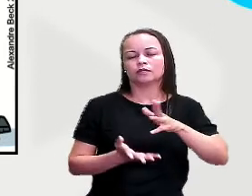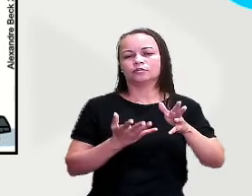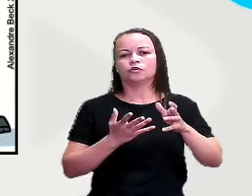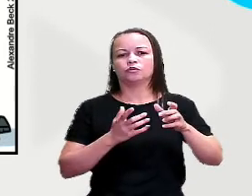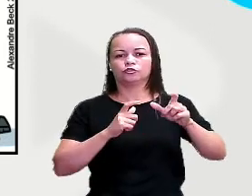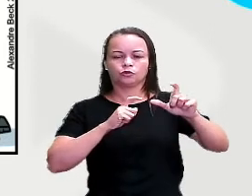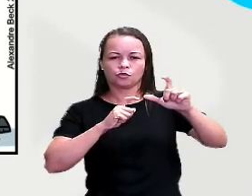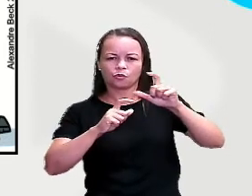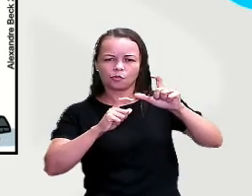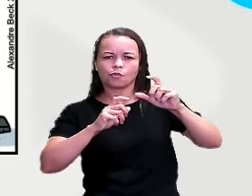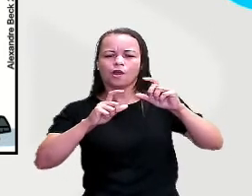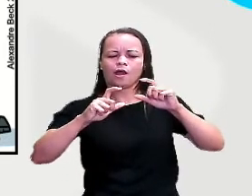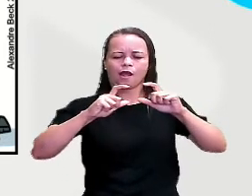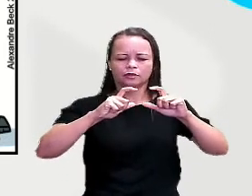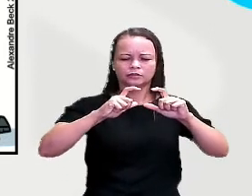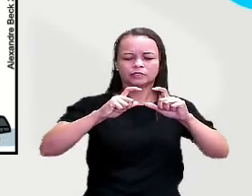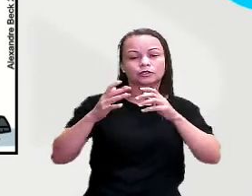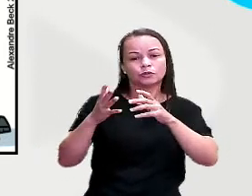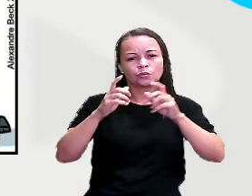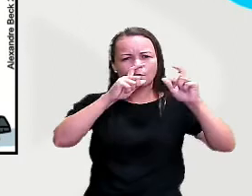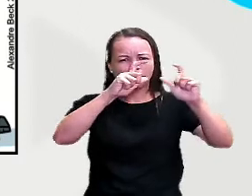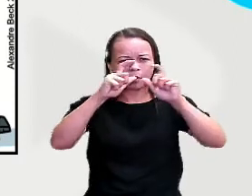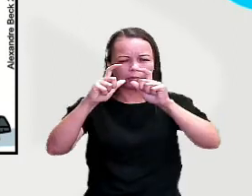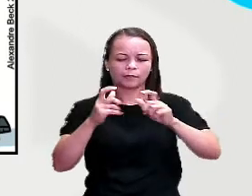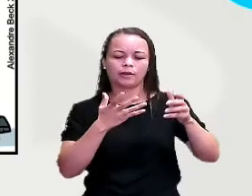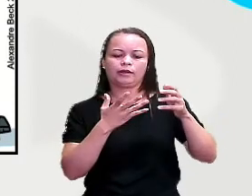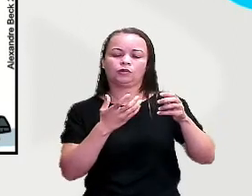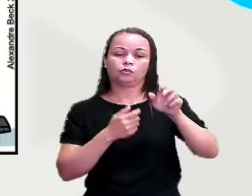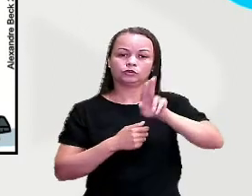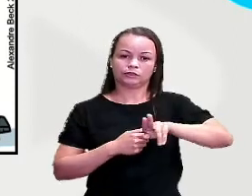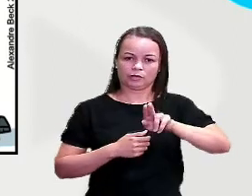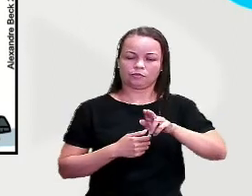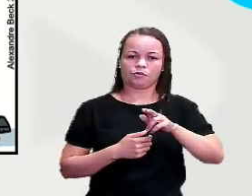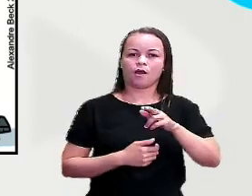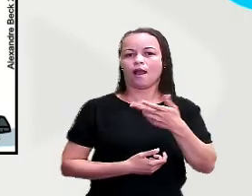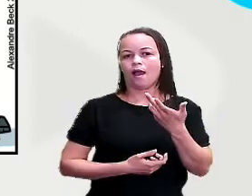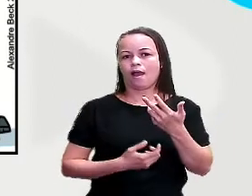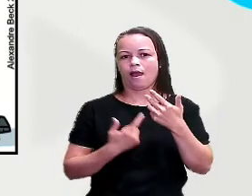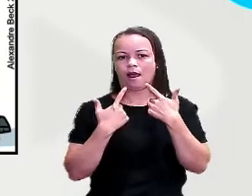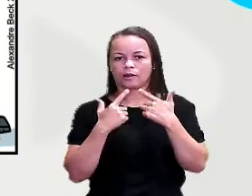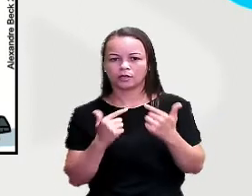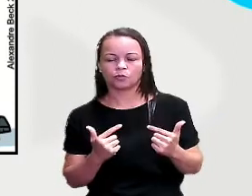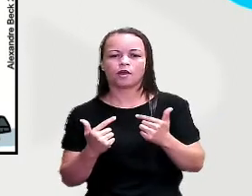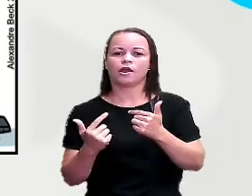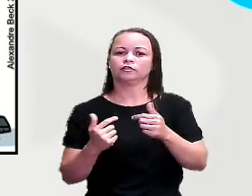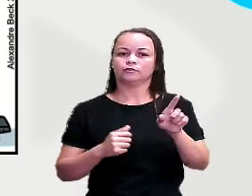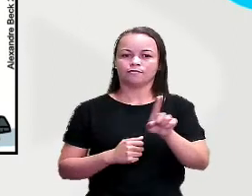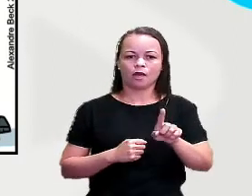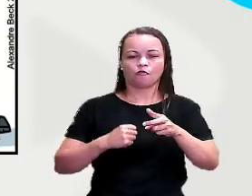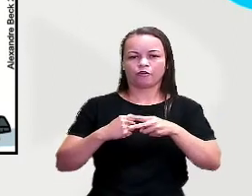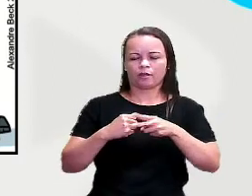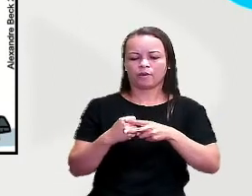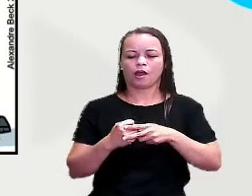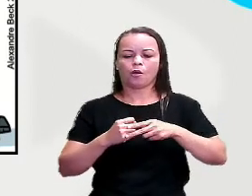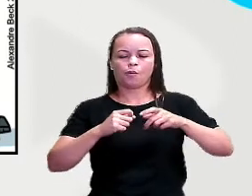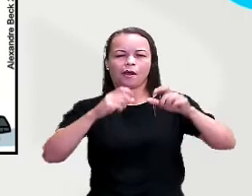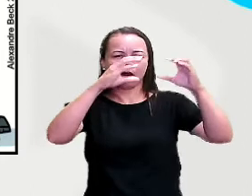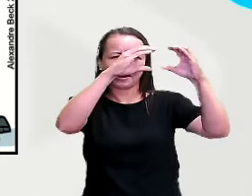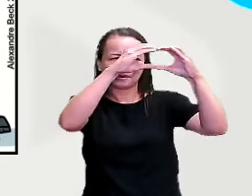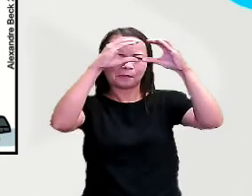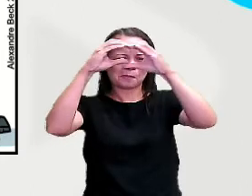né? Utilizamos aí a linguagem não verbal, né? As imagens, os balões. Também temos